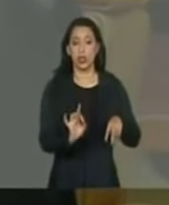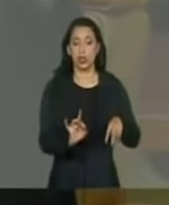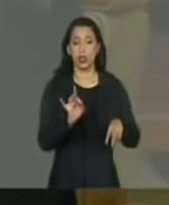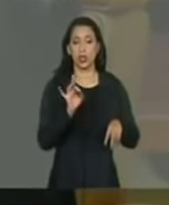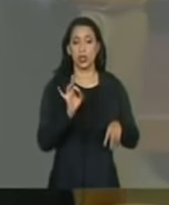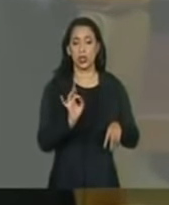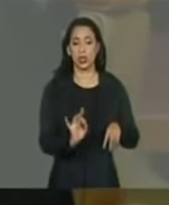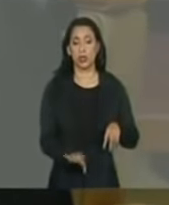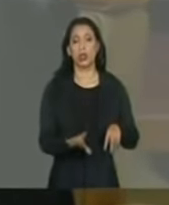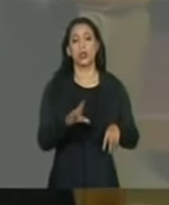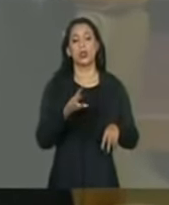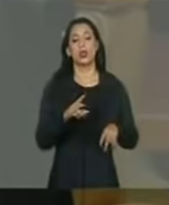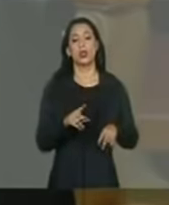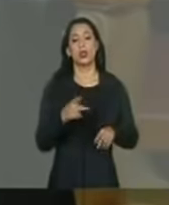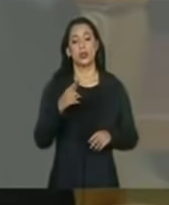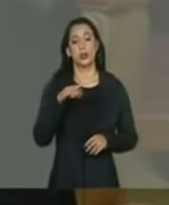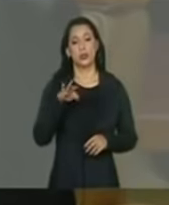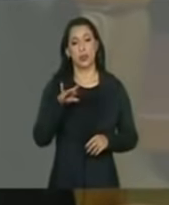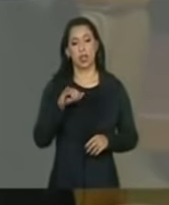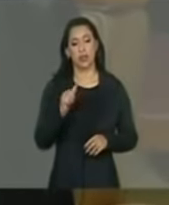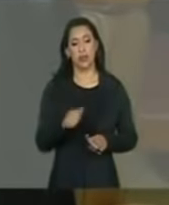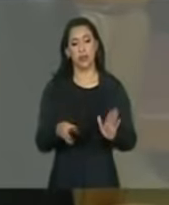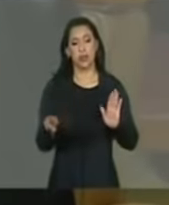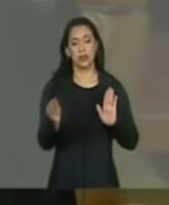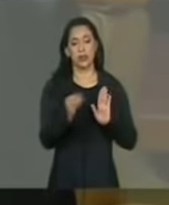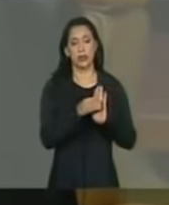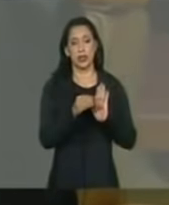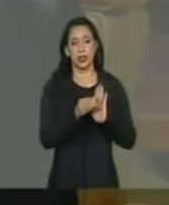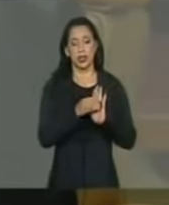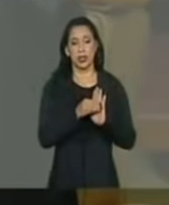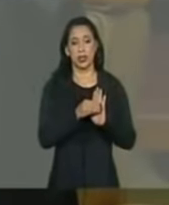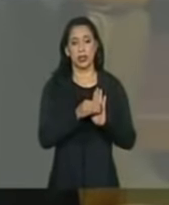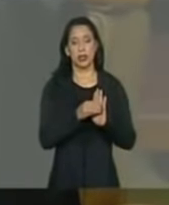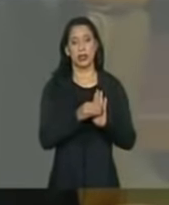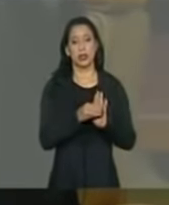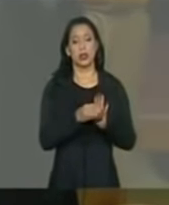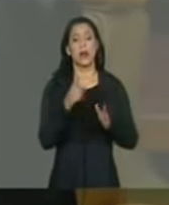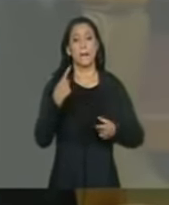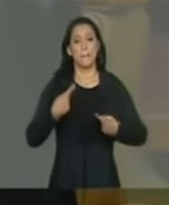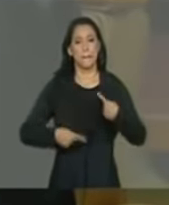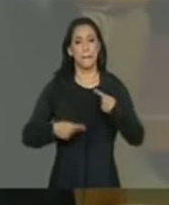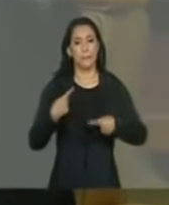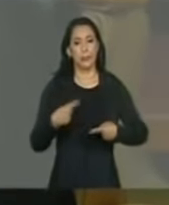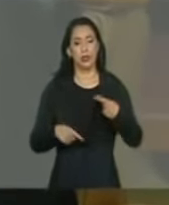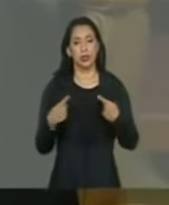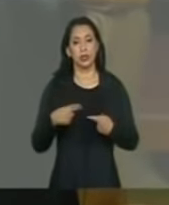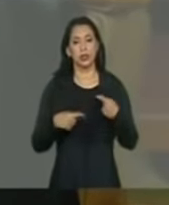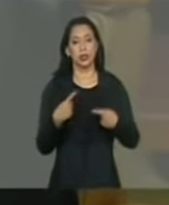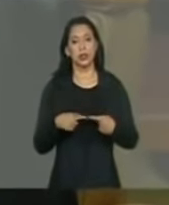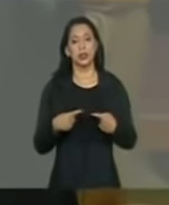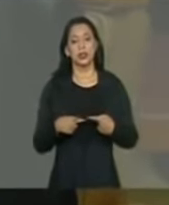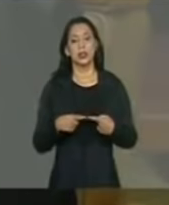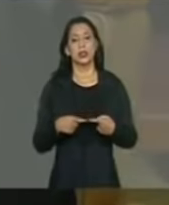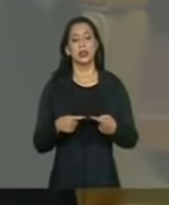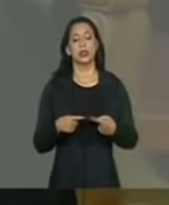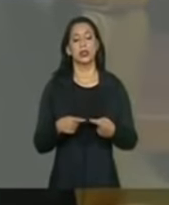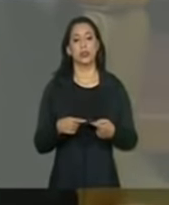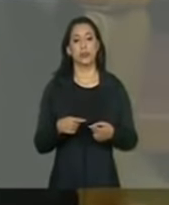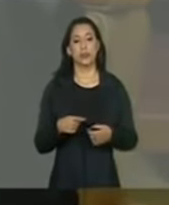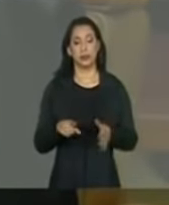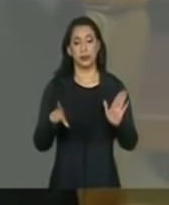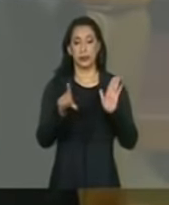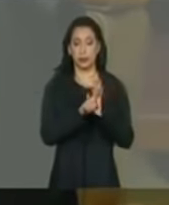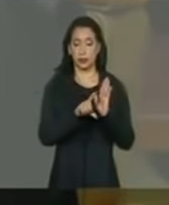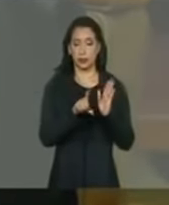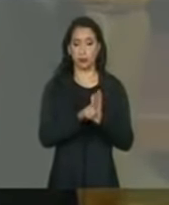condições previamente fixadas pelas concessões políticas dos estados partes ou pelas leis